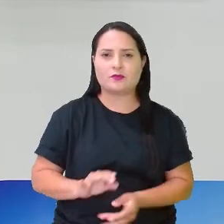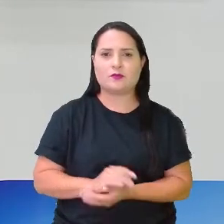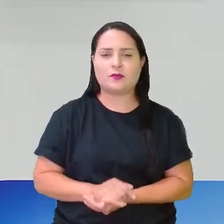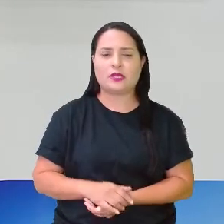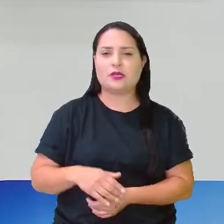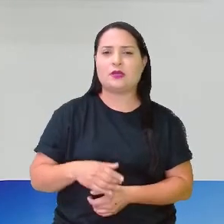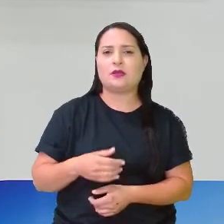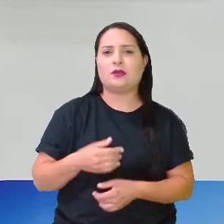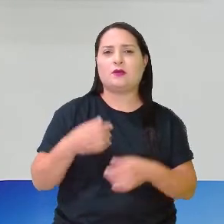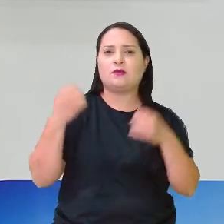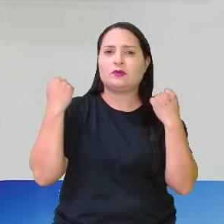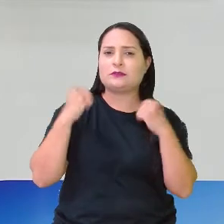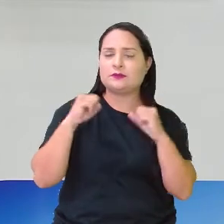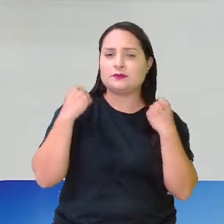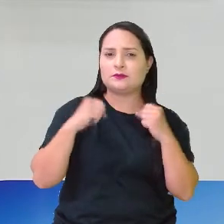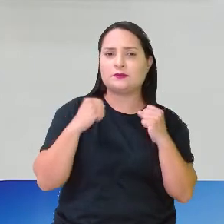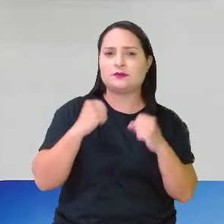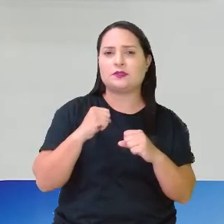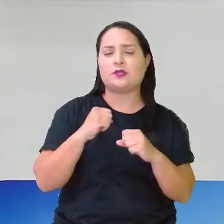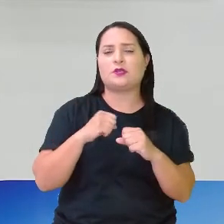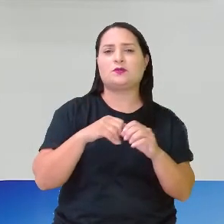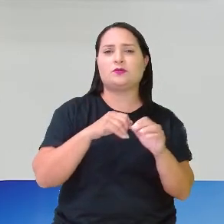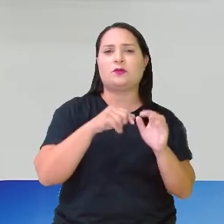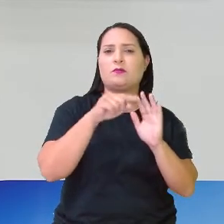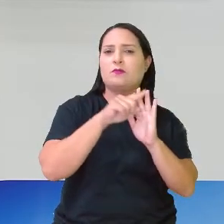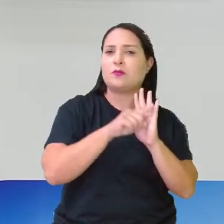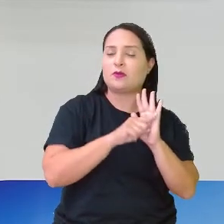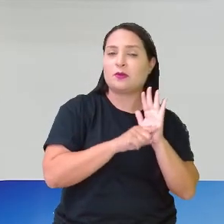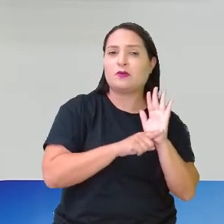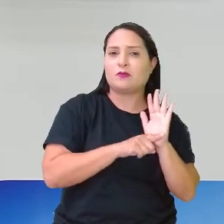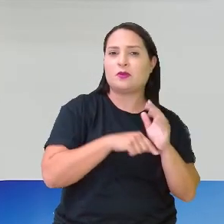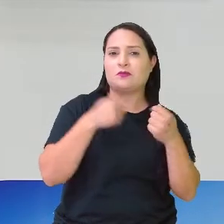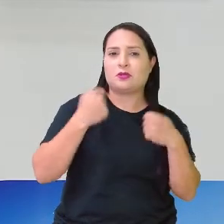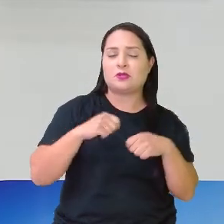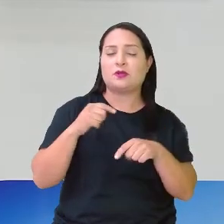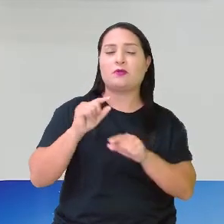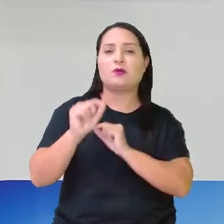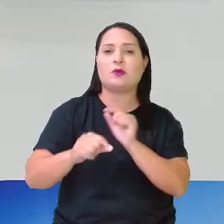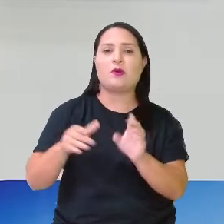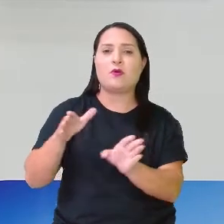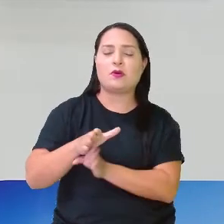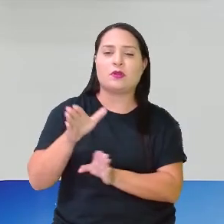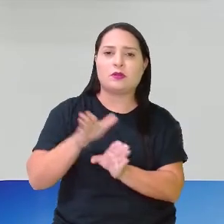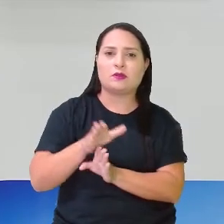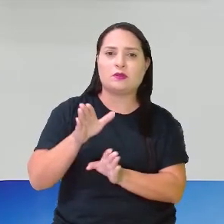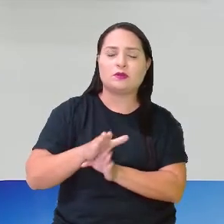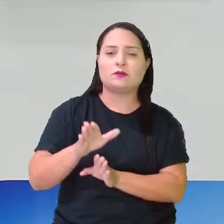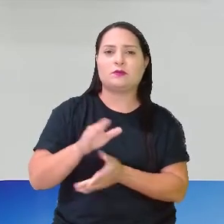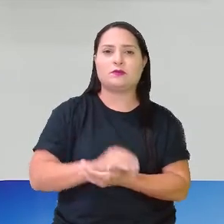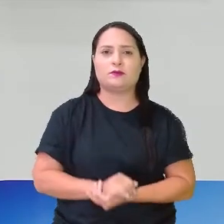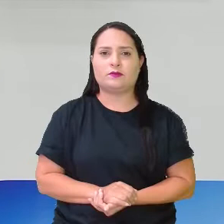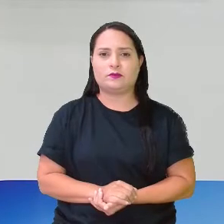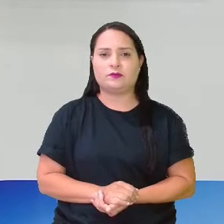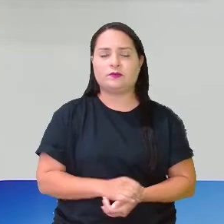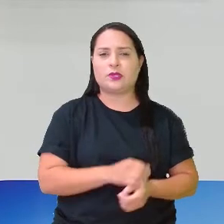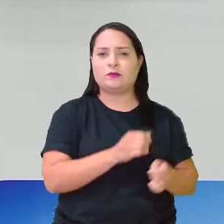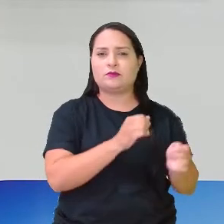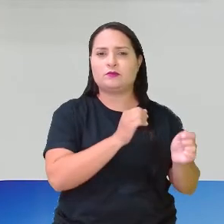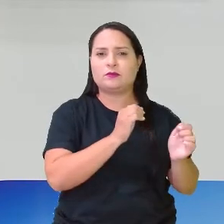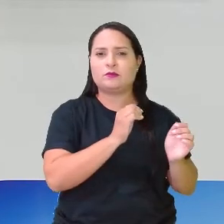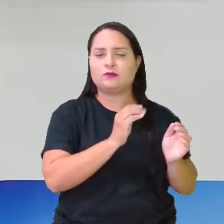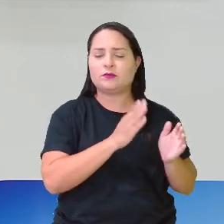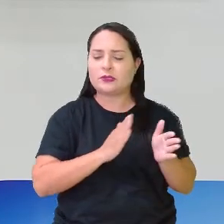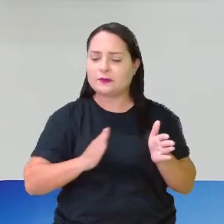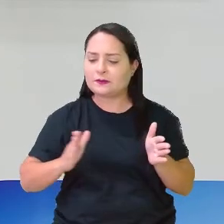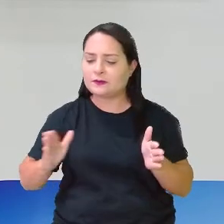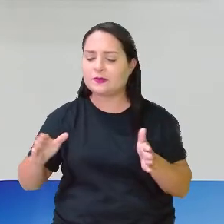um exercício físico programado, a gente precisa ter uma orientação para que toda essa programação,